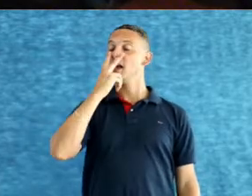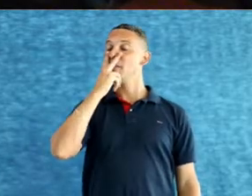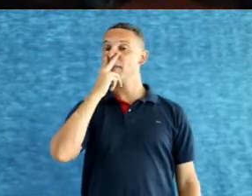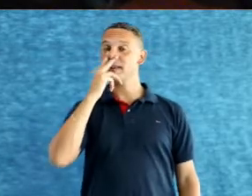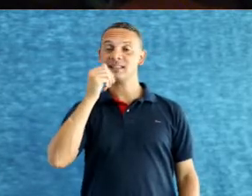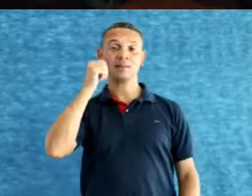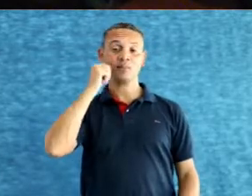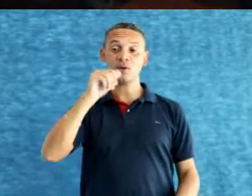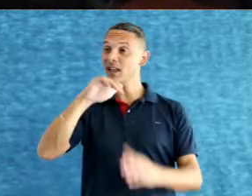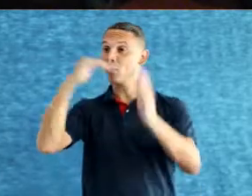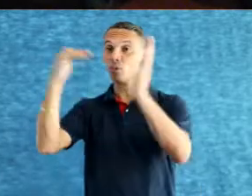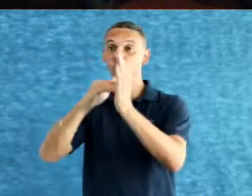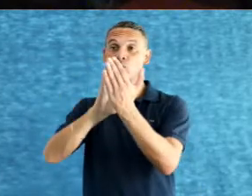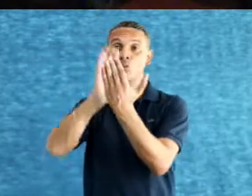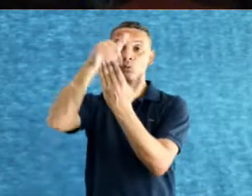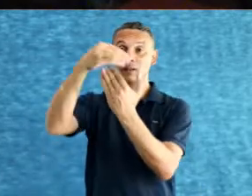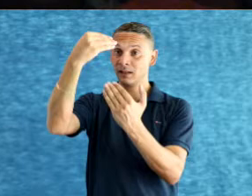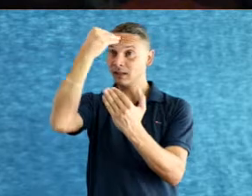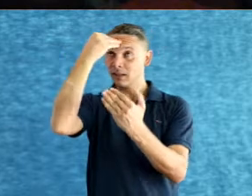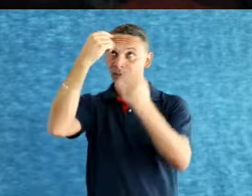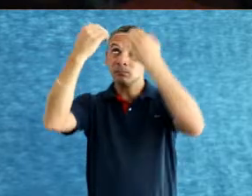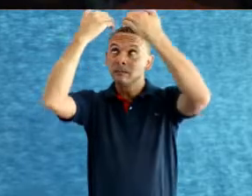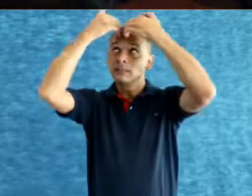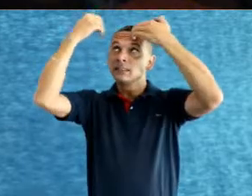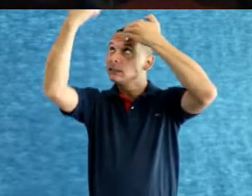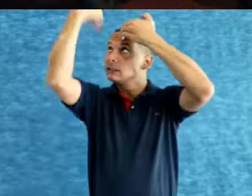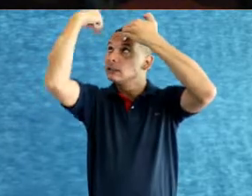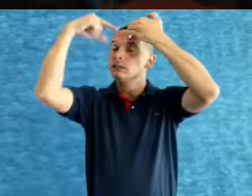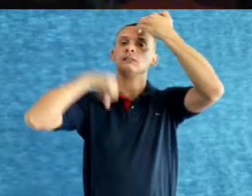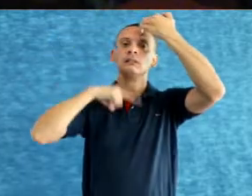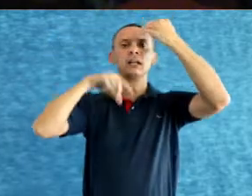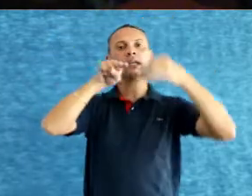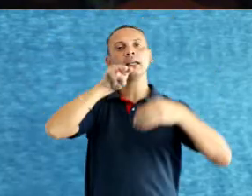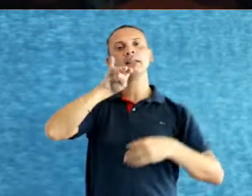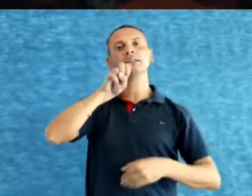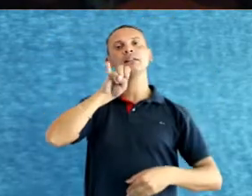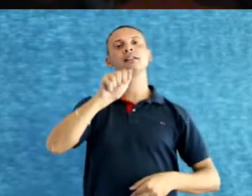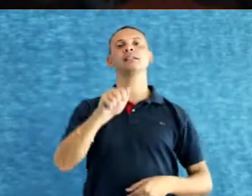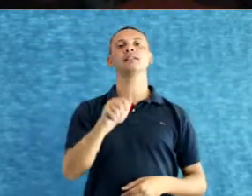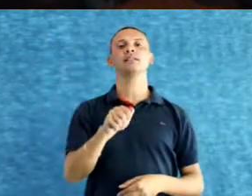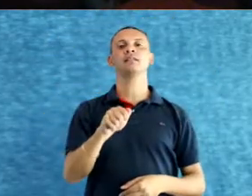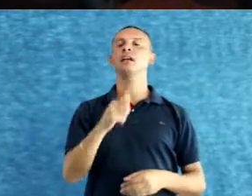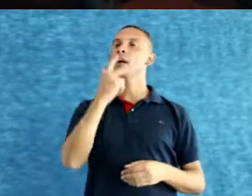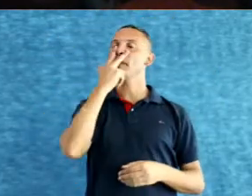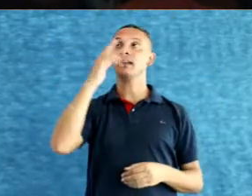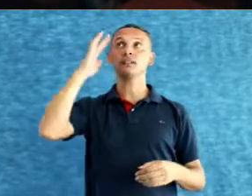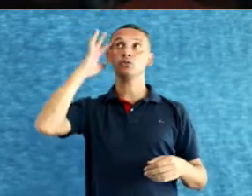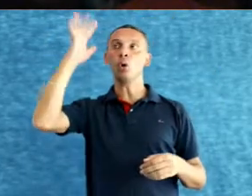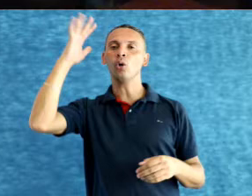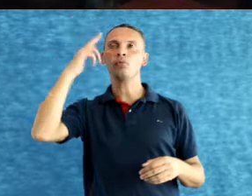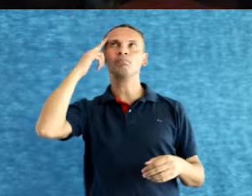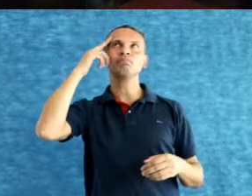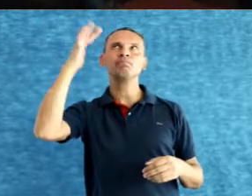que dizem que escreveu. Sabe, dizem que ela escrevia, mas aí colegas meus da universidade falam, deve ter sido amante de Augusto